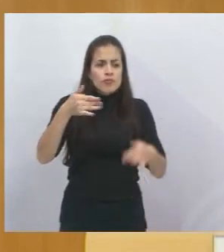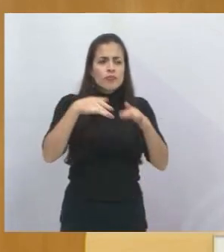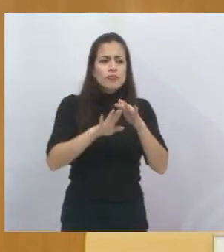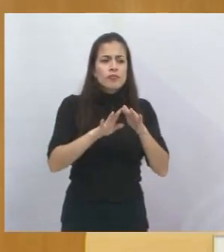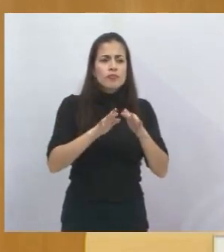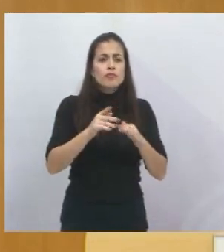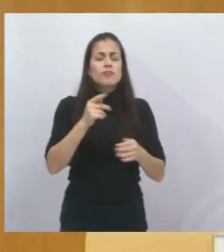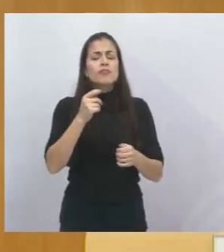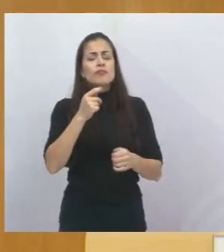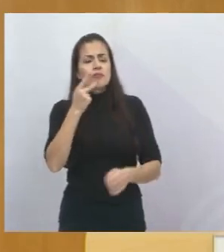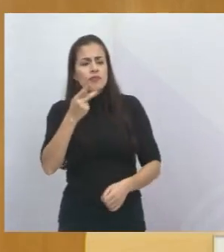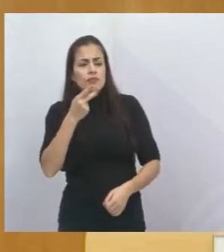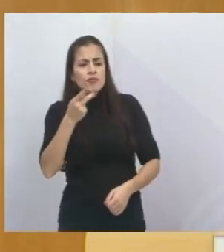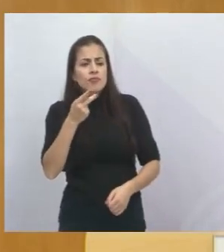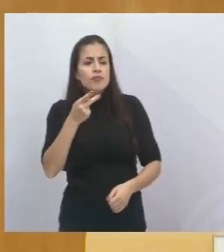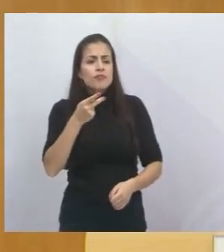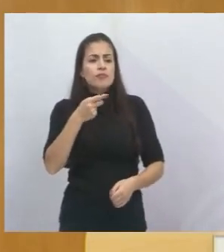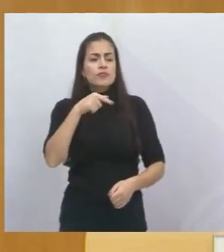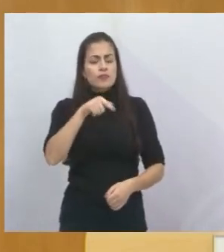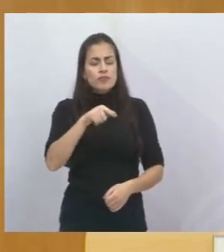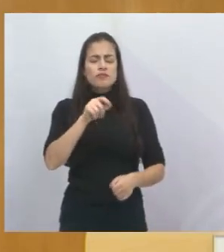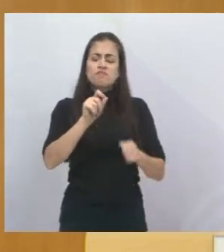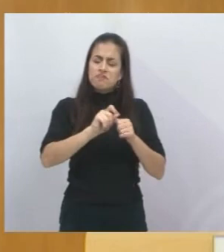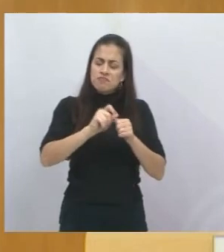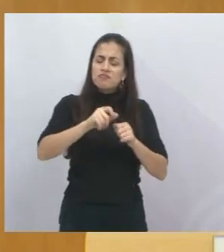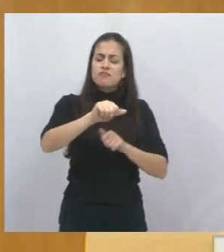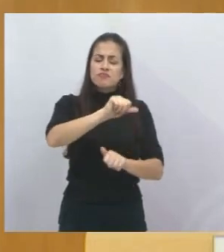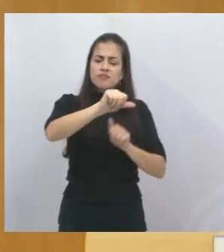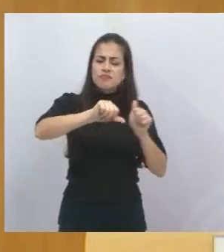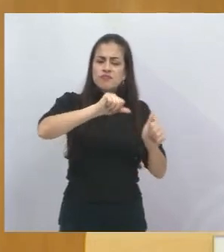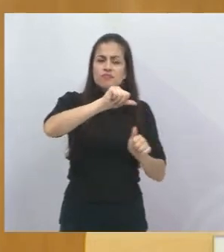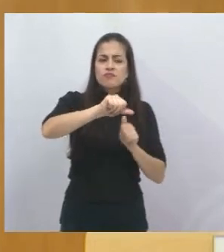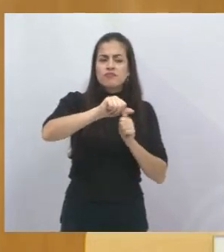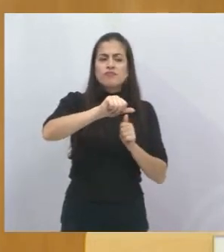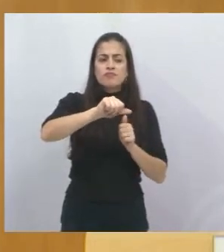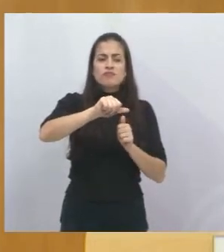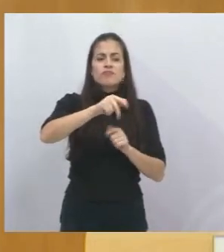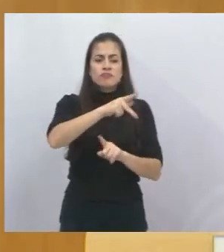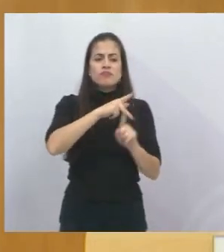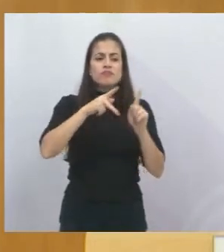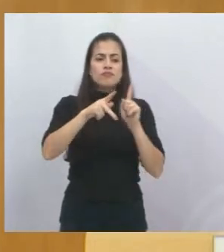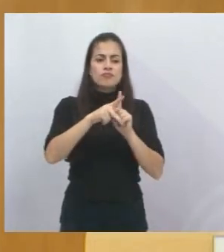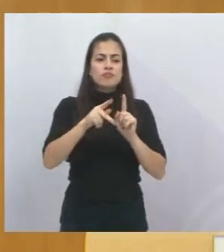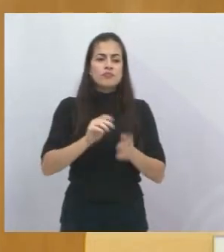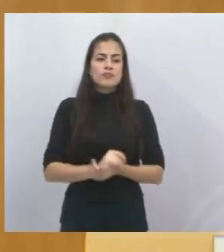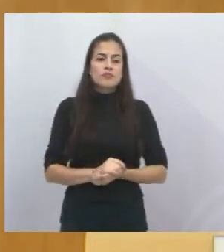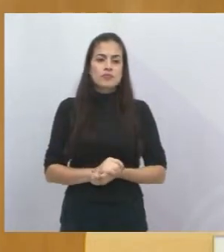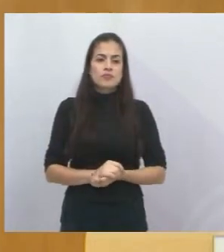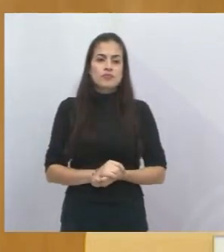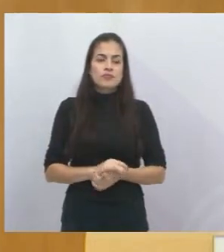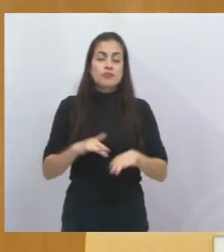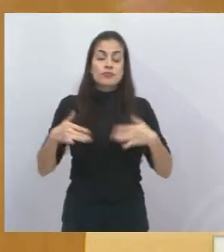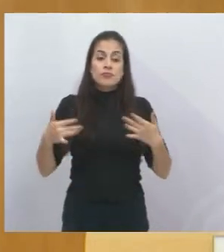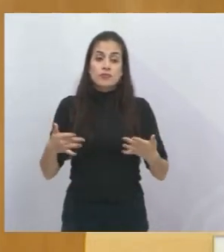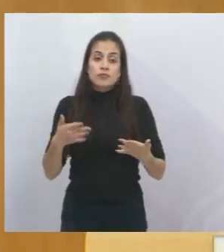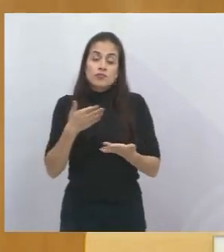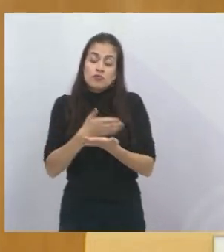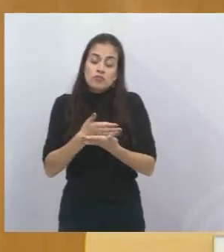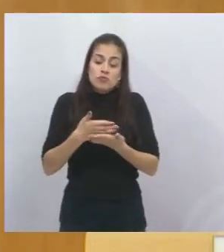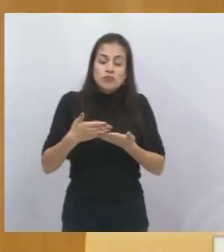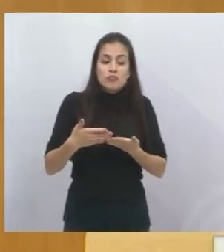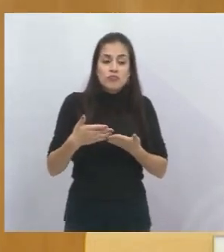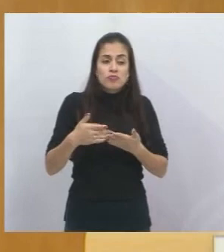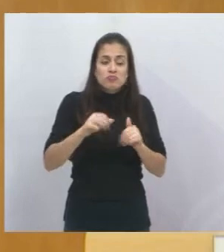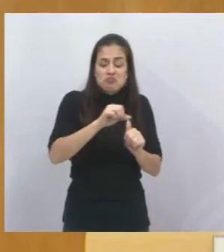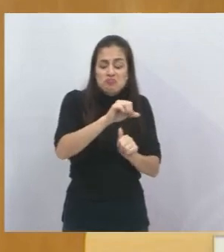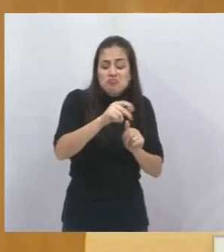essa reforma começou com o Lula. Essa reforma começou com um partido que se diz ser o Partido dos